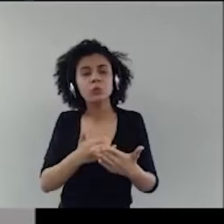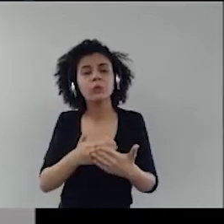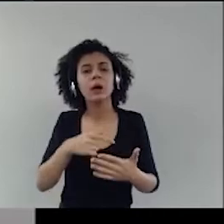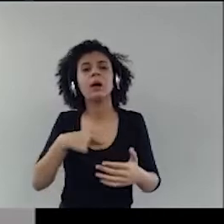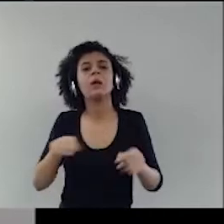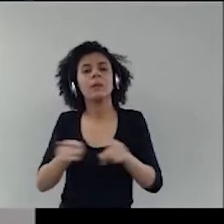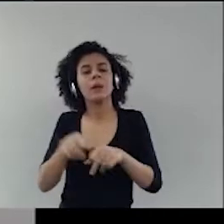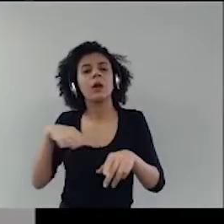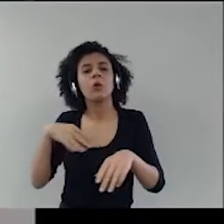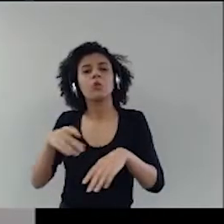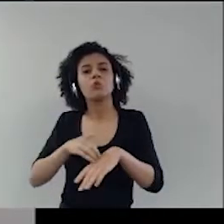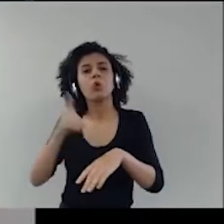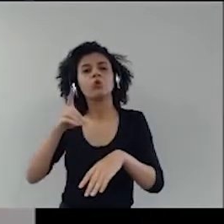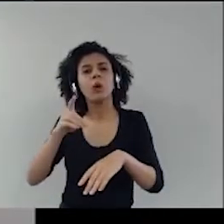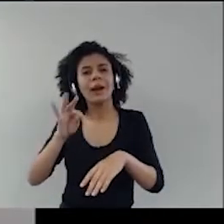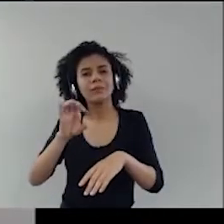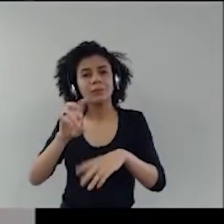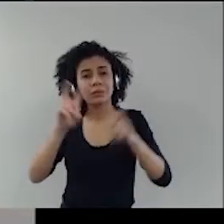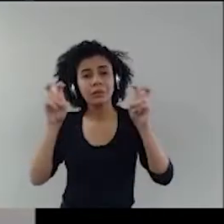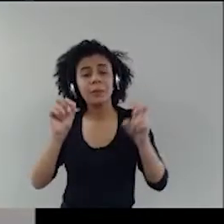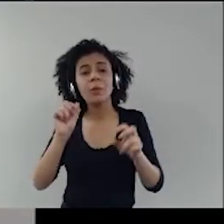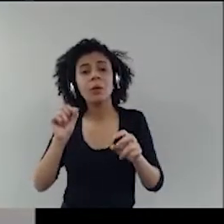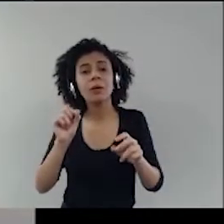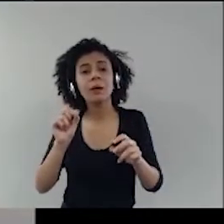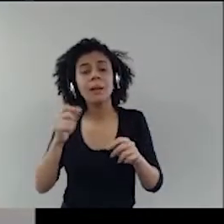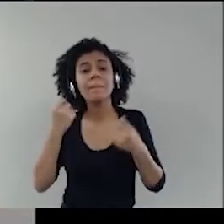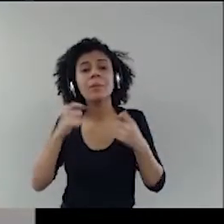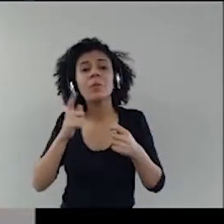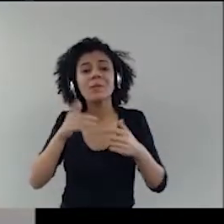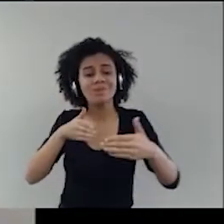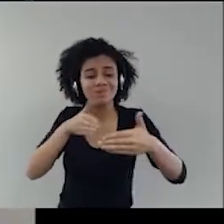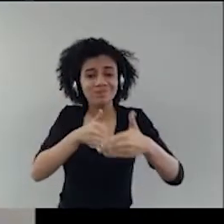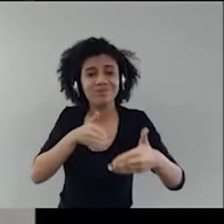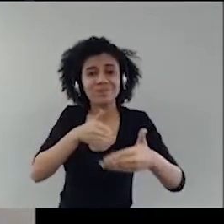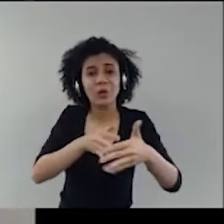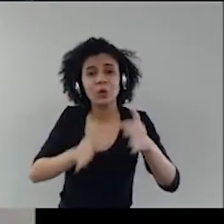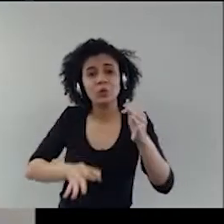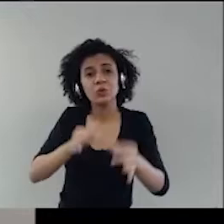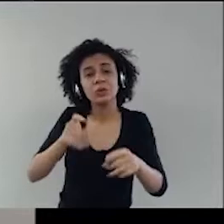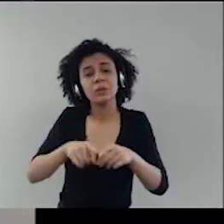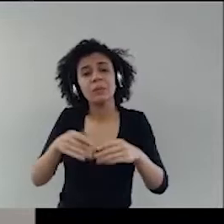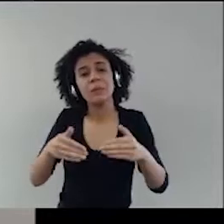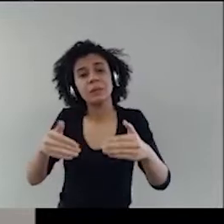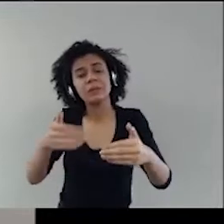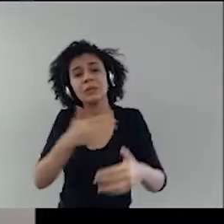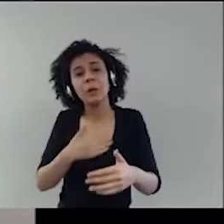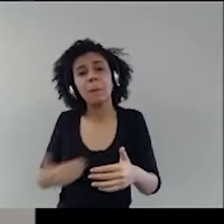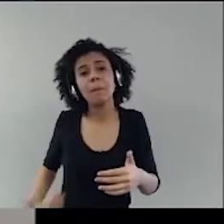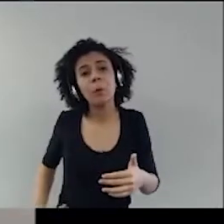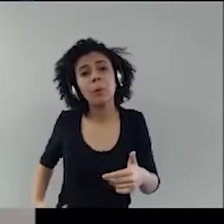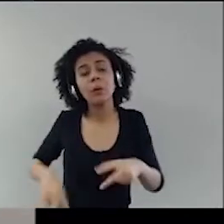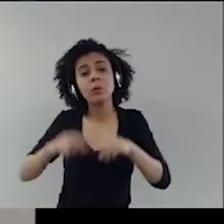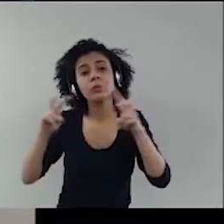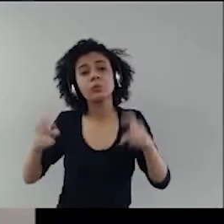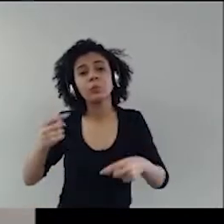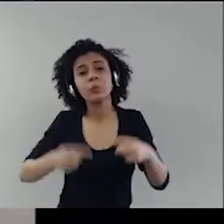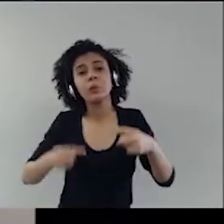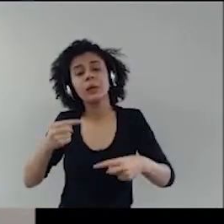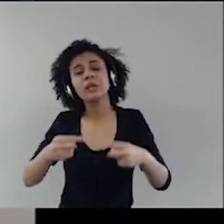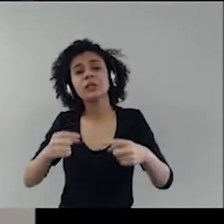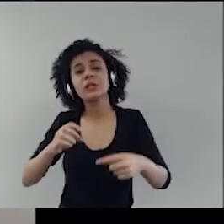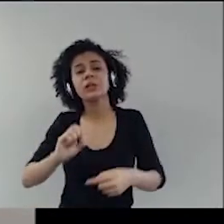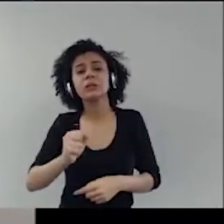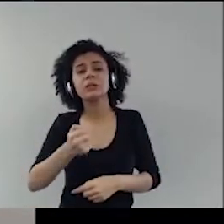tese de doutorado, em relação à intervenção do judiciário e do Ministério Público em política sanitária,